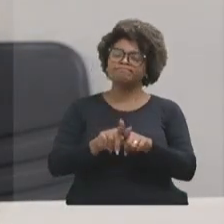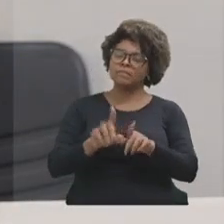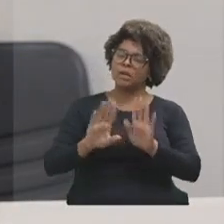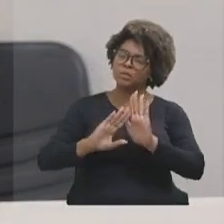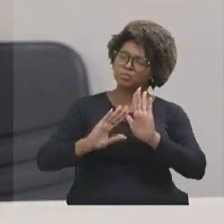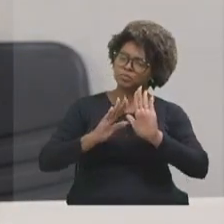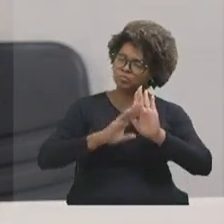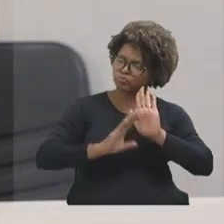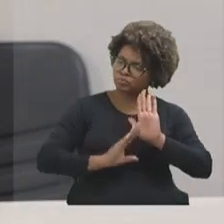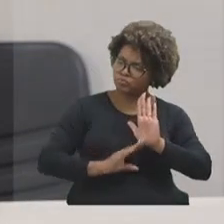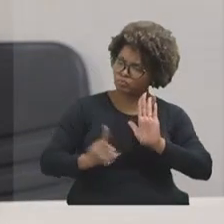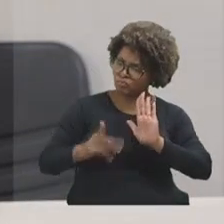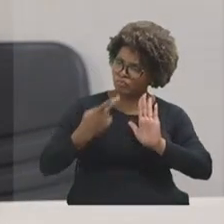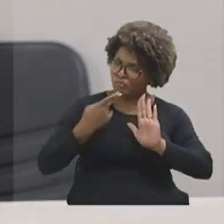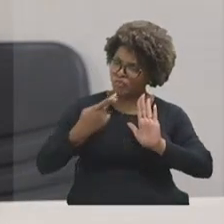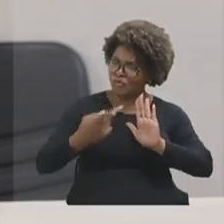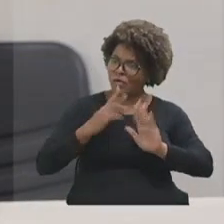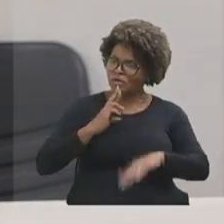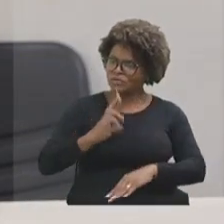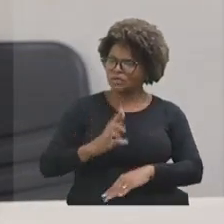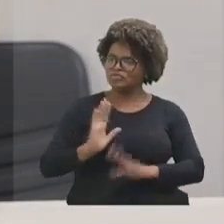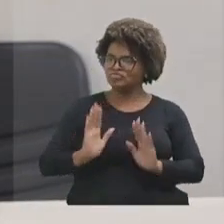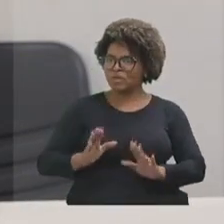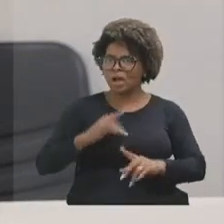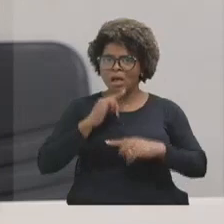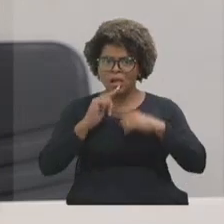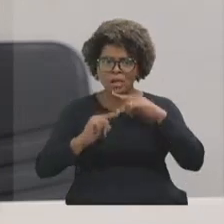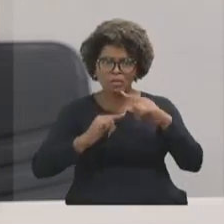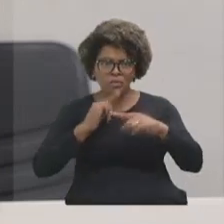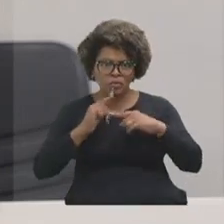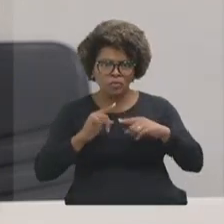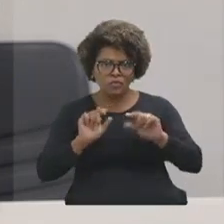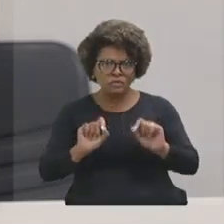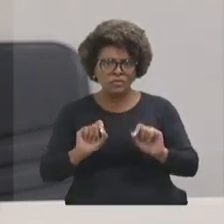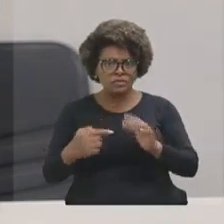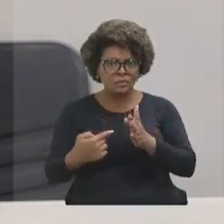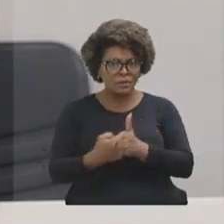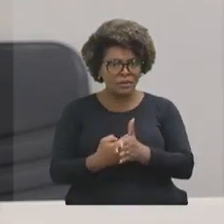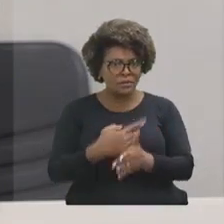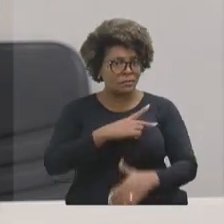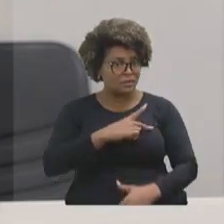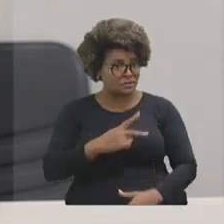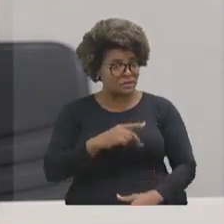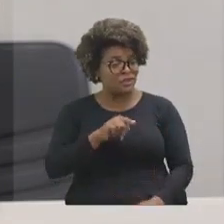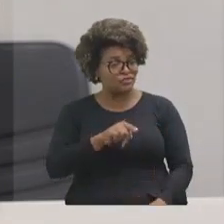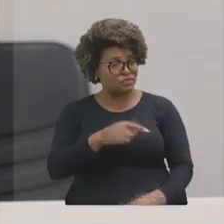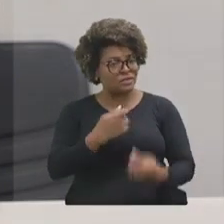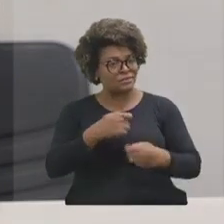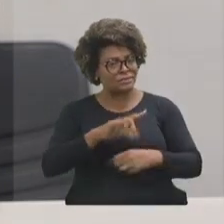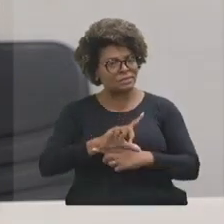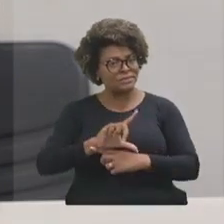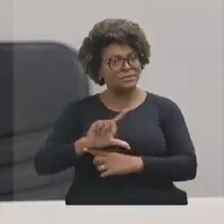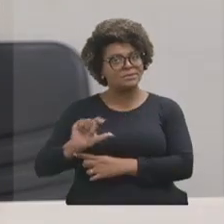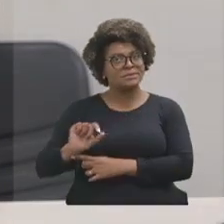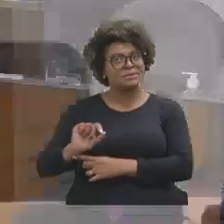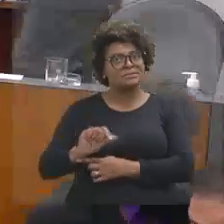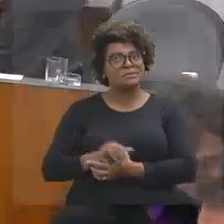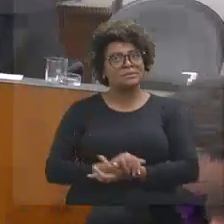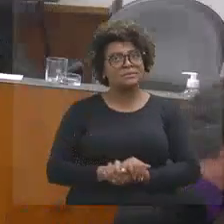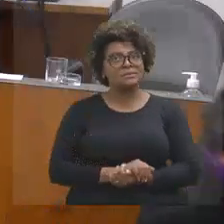eu acho que foi respondido se ficou alguma dúvida Inicial as suas colocações Presidente já que você daqui a pouco vai ter que se